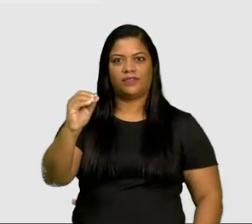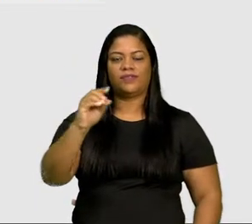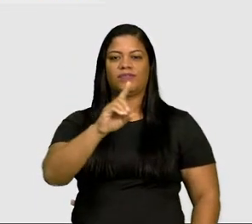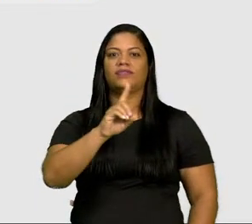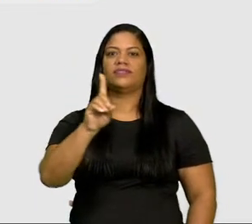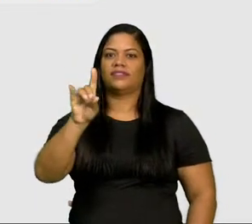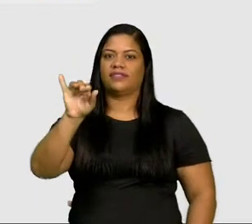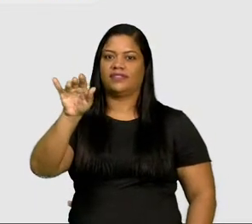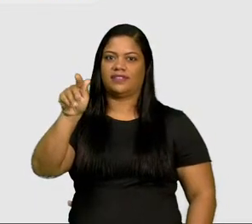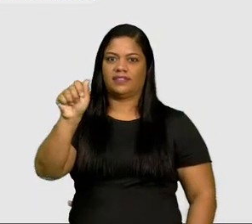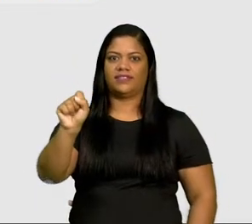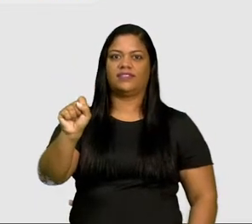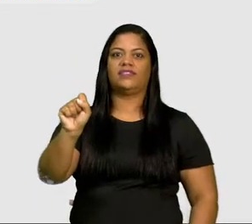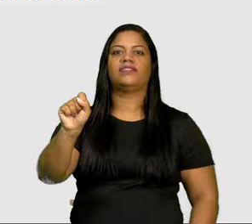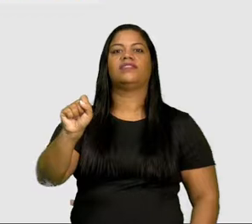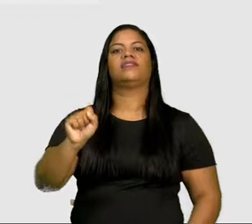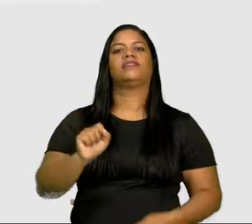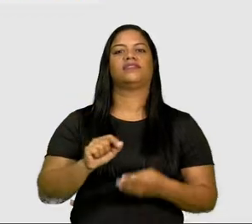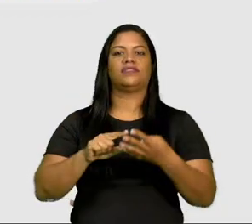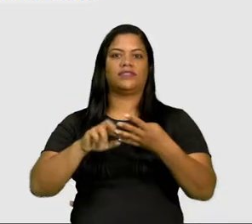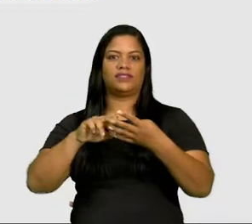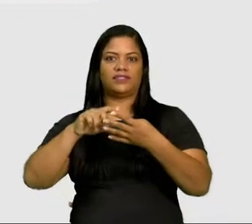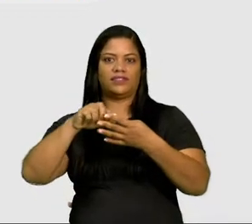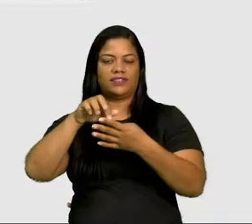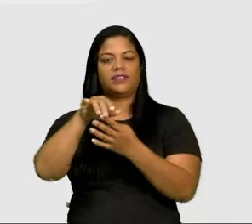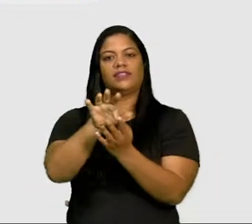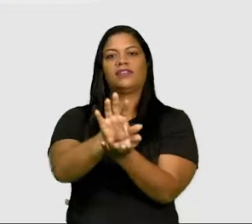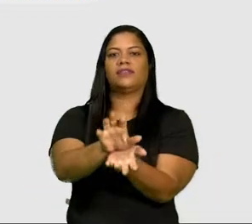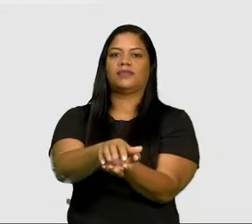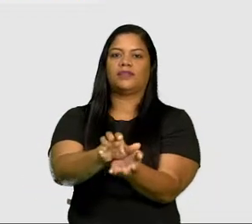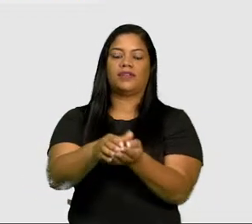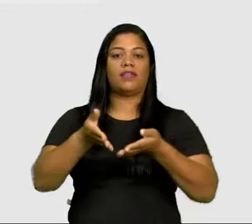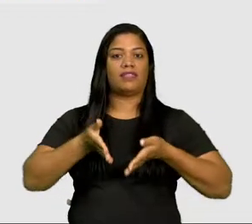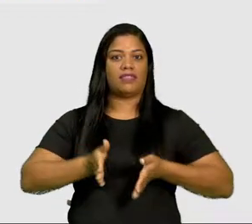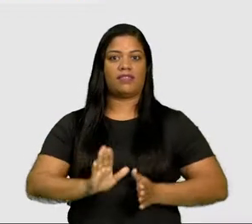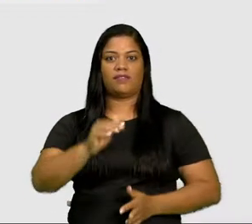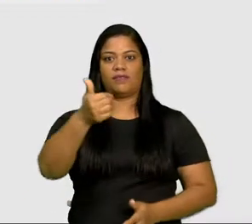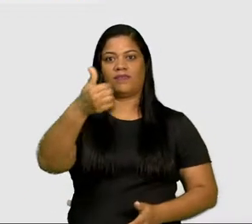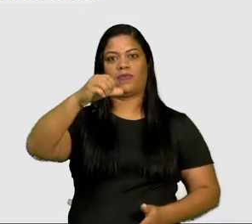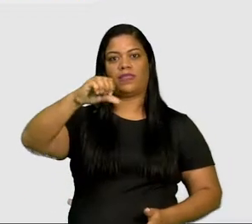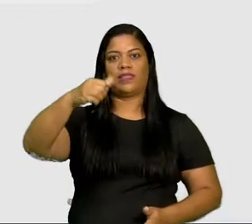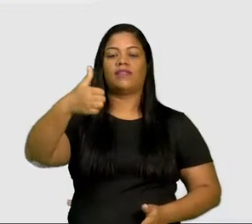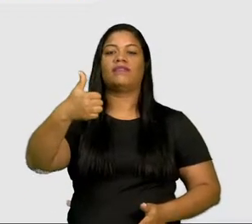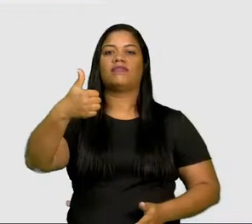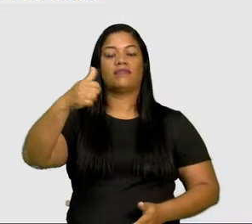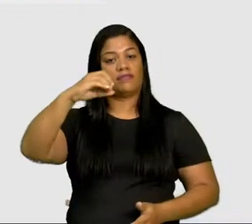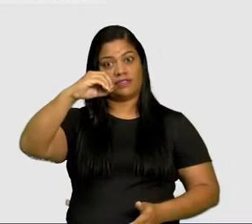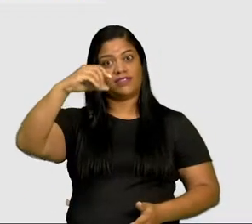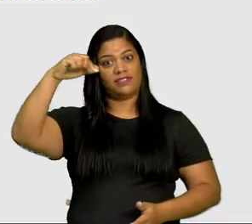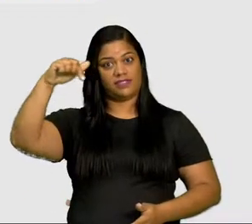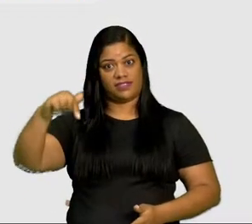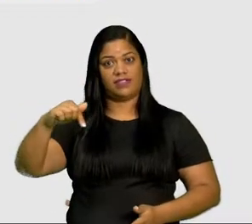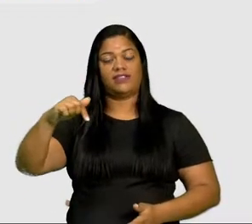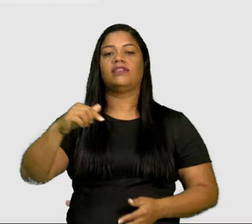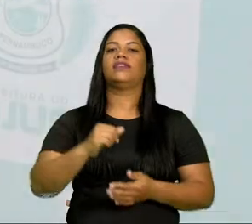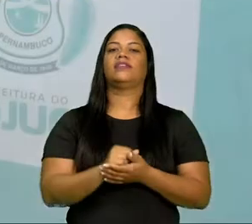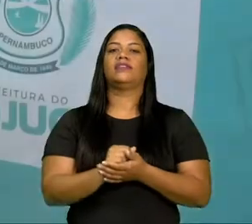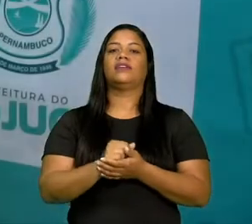Cícero dos Santos Dias, Escada, Pernambuco. Ele nasceu em 1907, em Paris, na França,